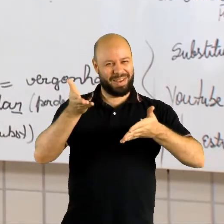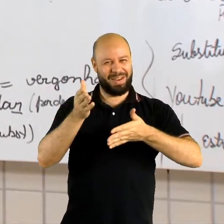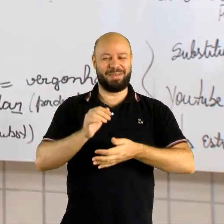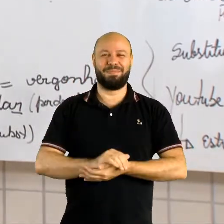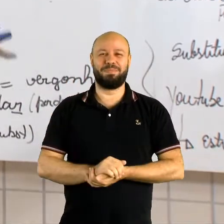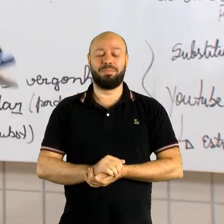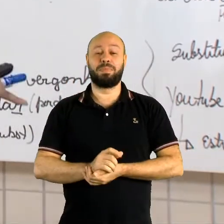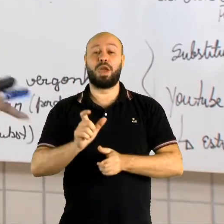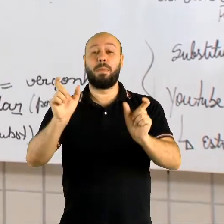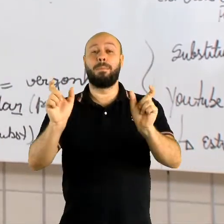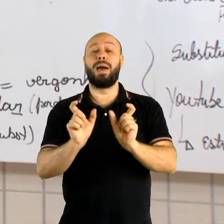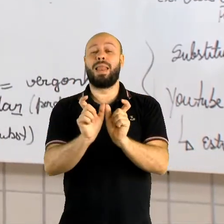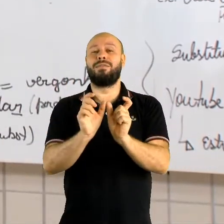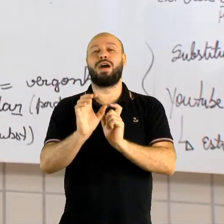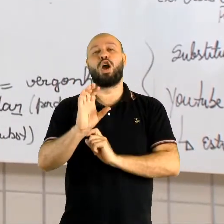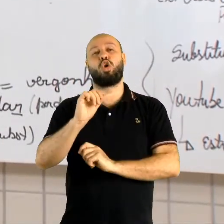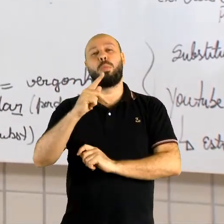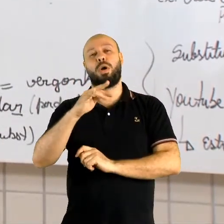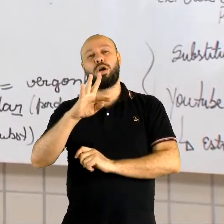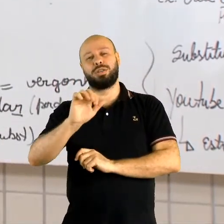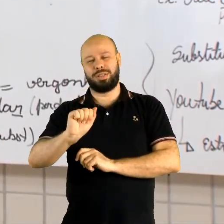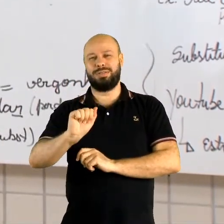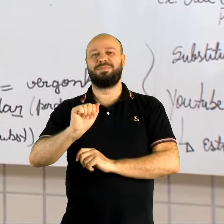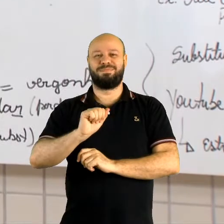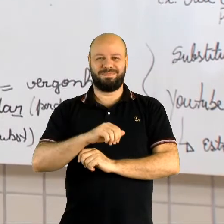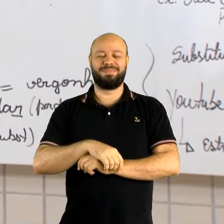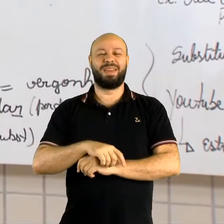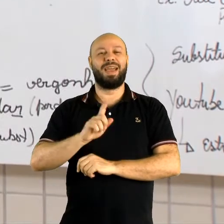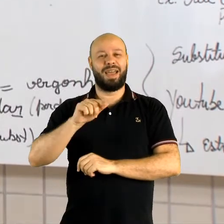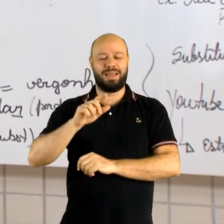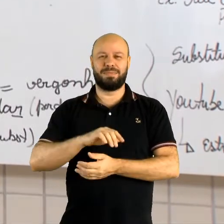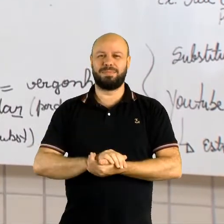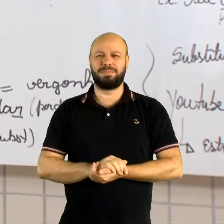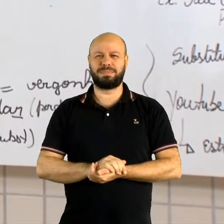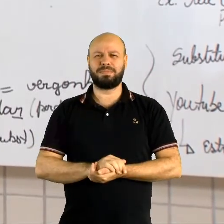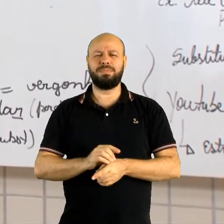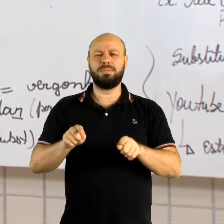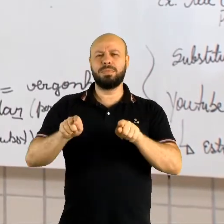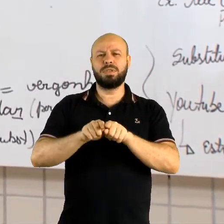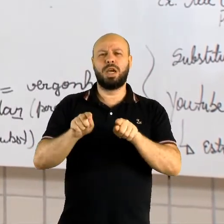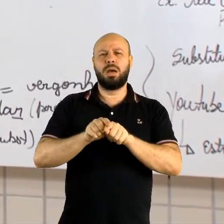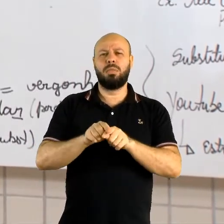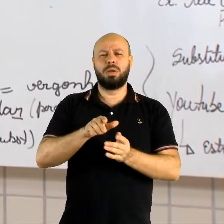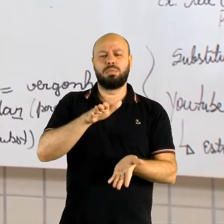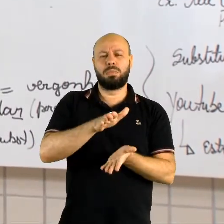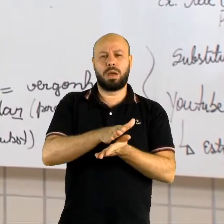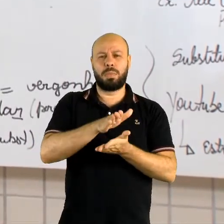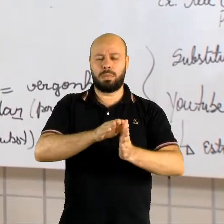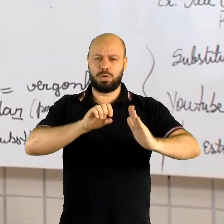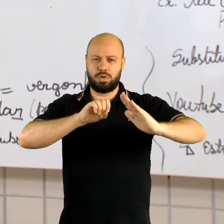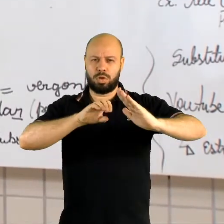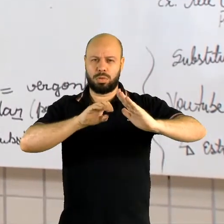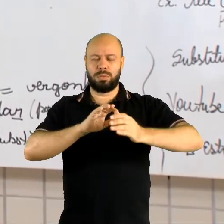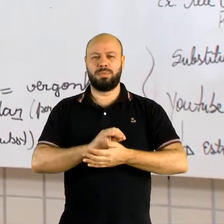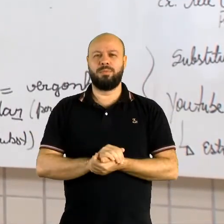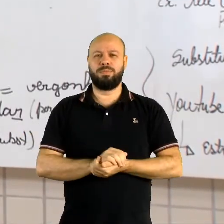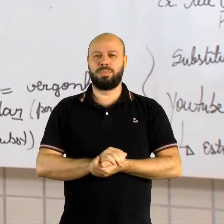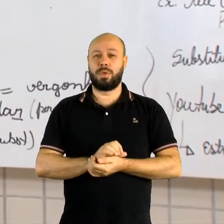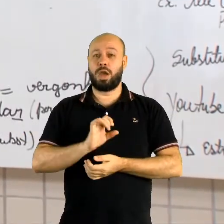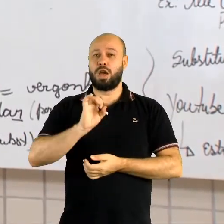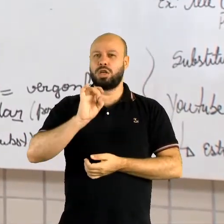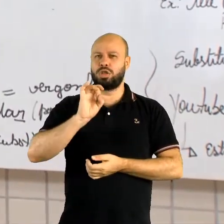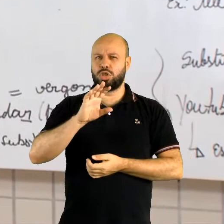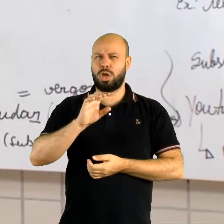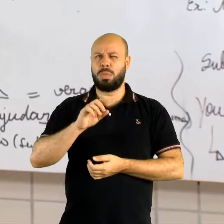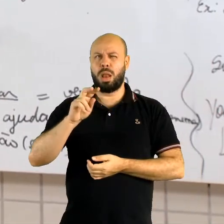palavra o quê? Composta. E também na nossa plataforma Palmas Homeschool. Então, só um mapa aqui